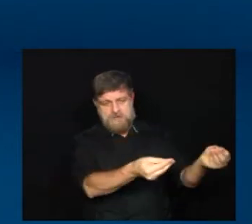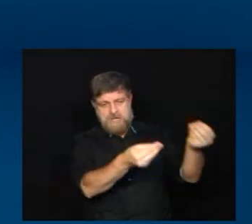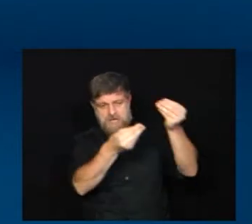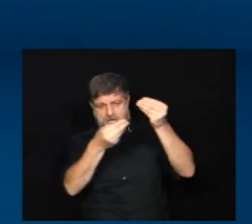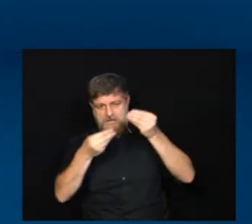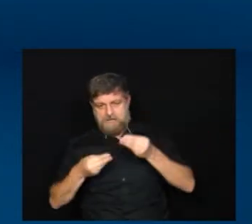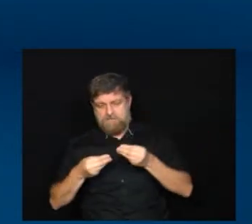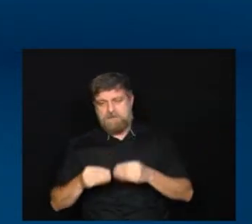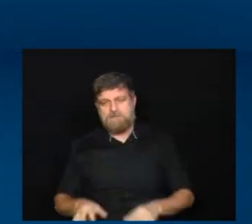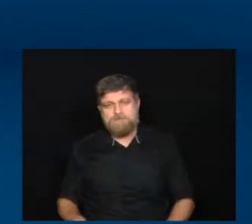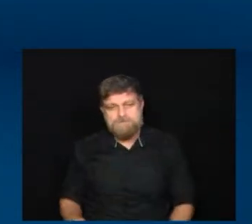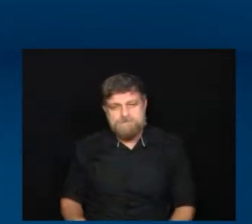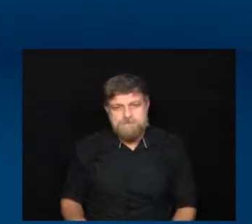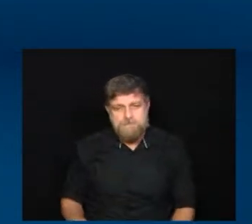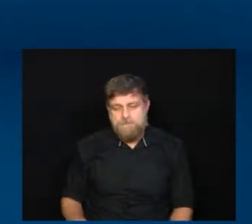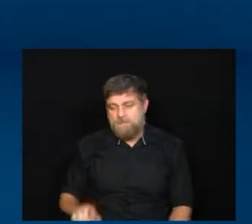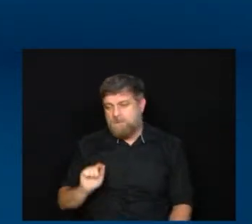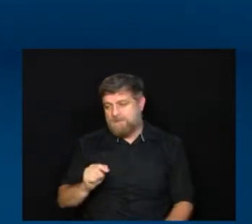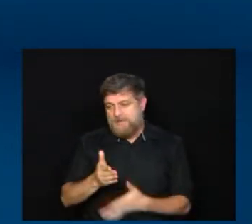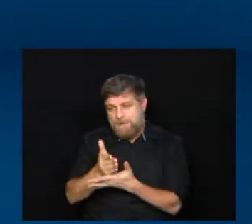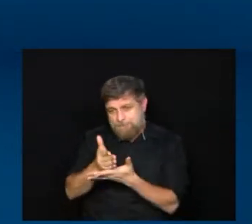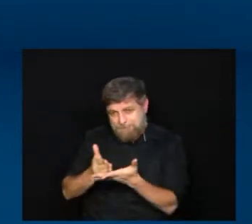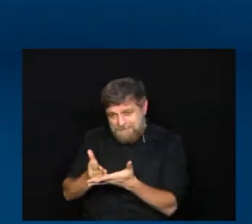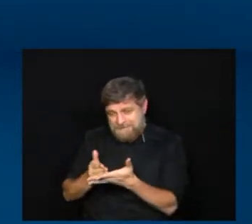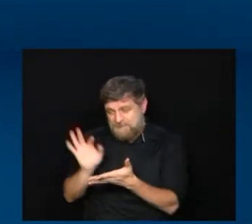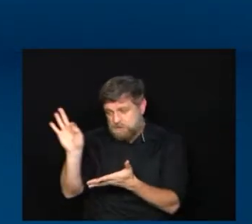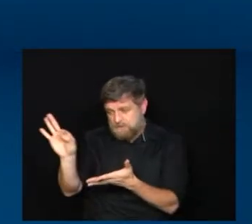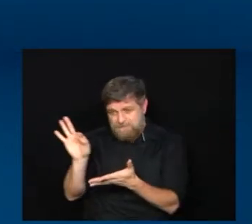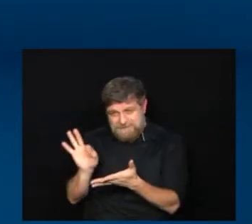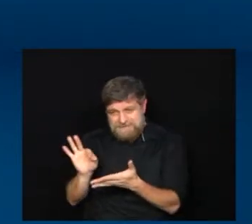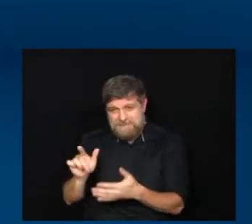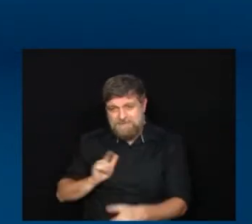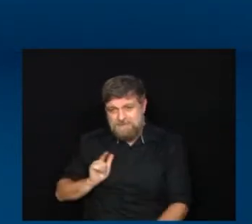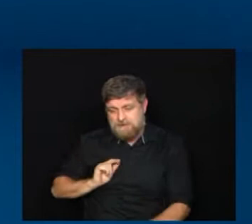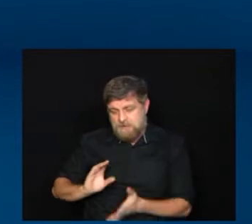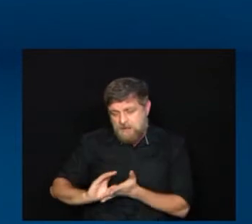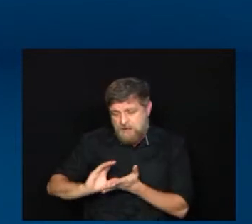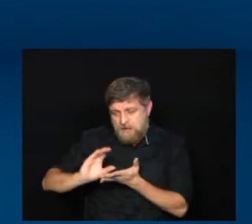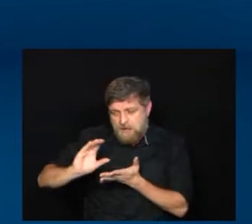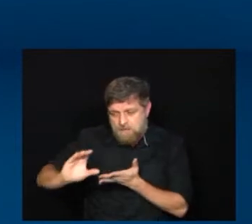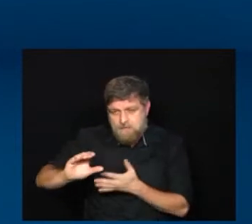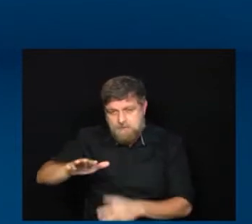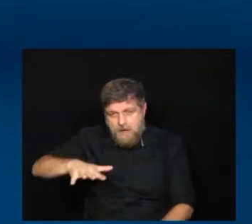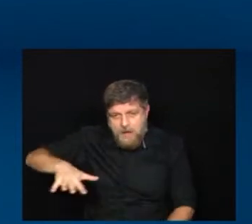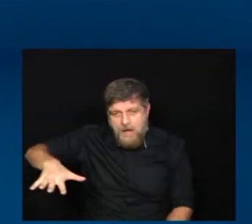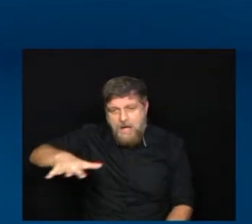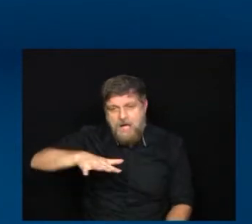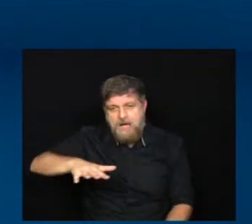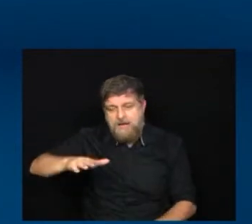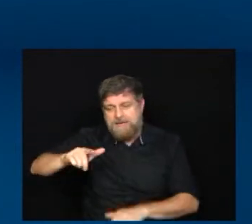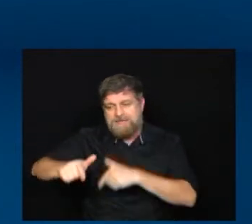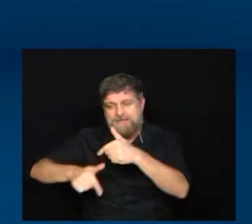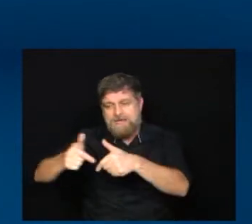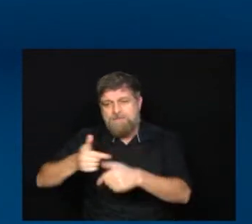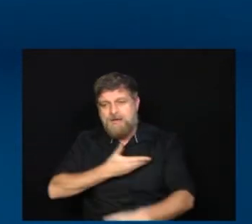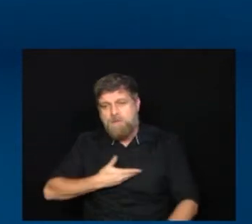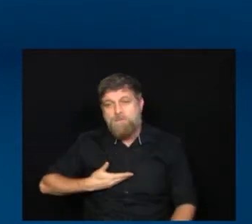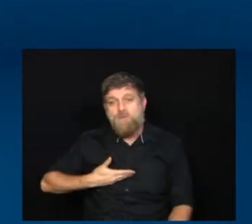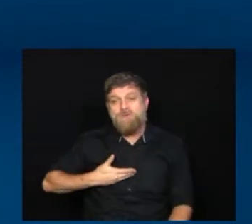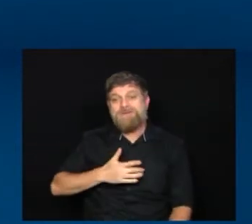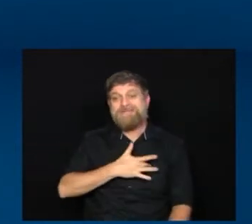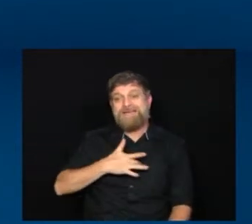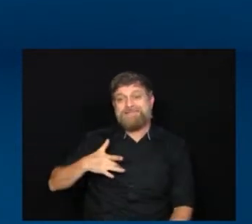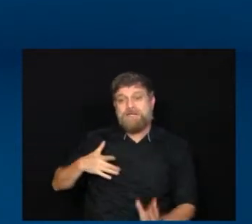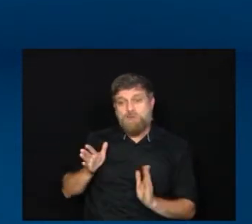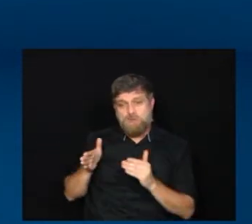pelo Poder Executivo, sendo que a metade deste percentual será destinada às ações e serviços públicos de saúde.